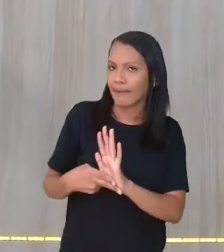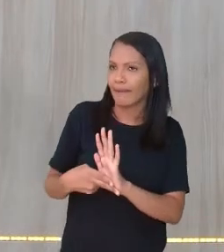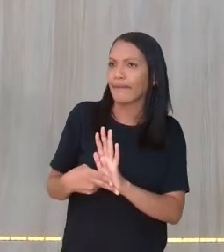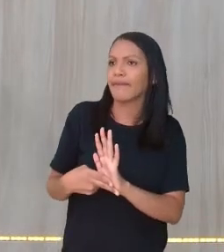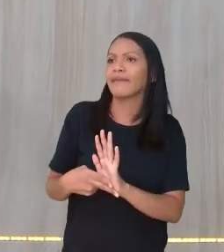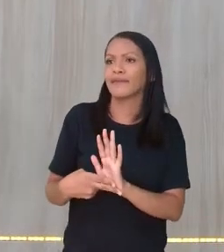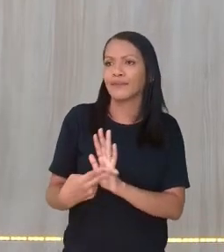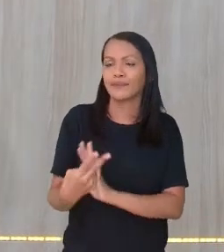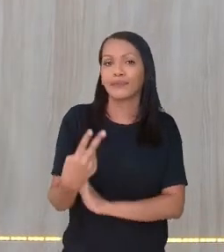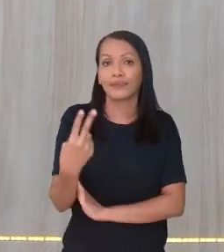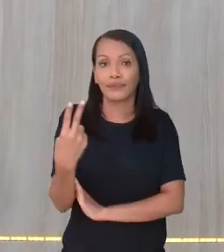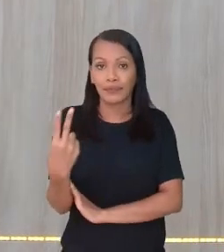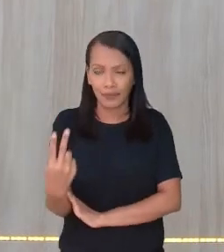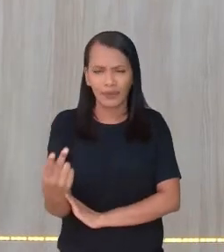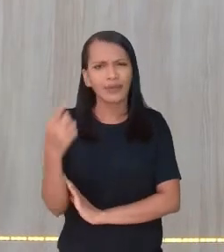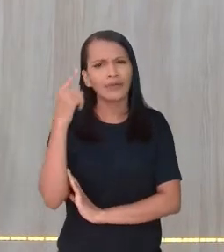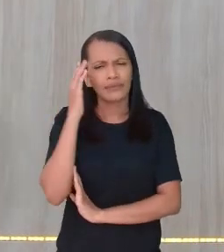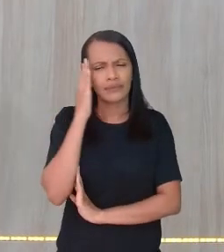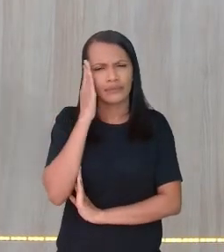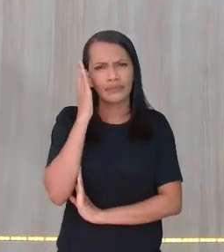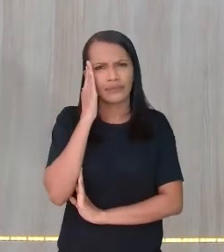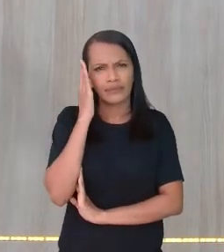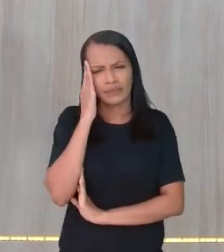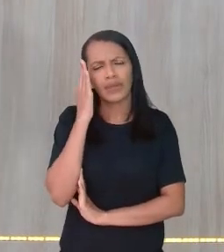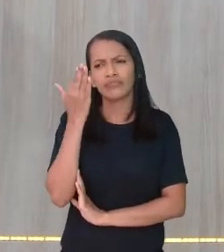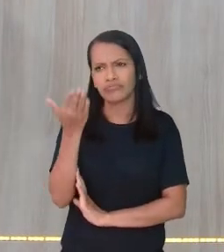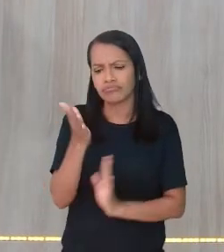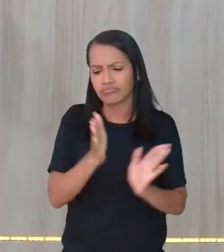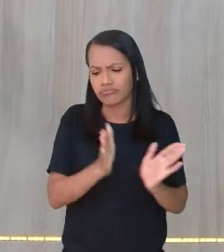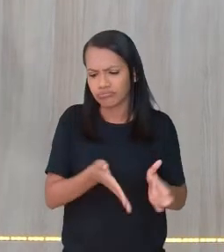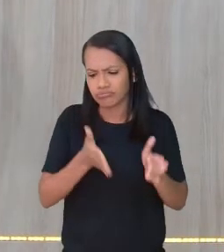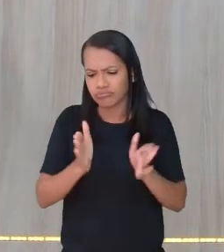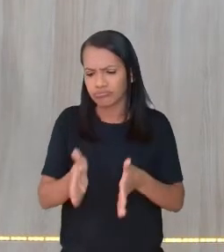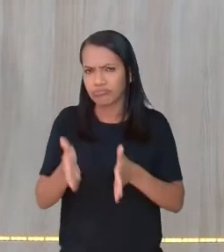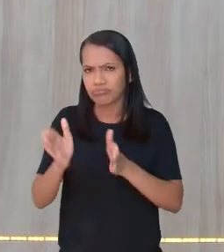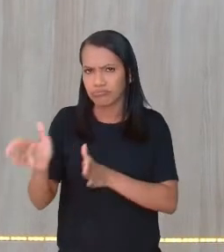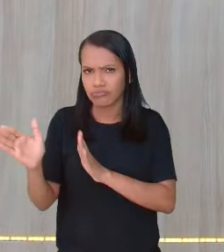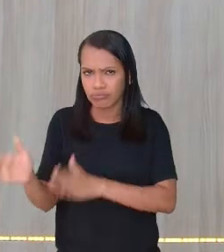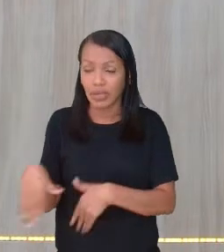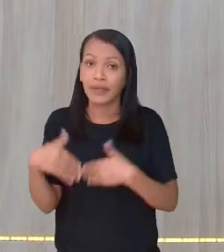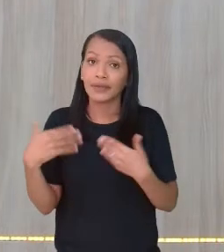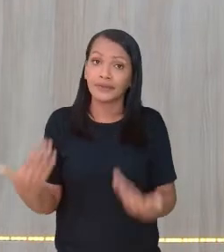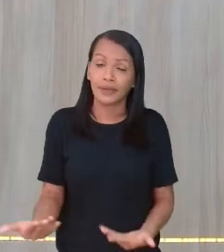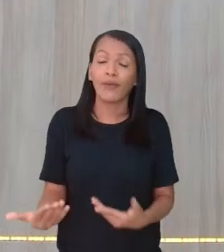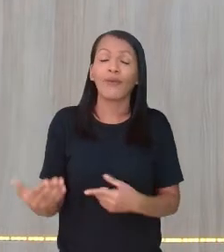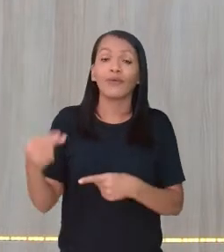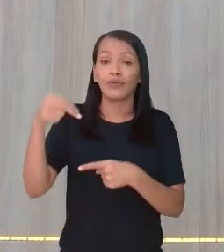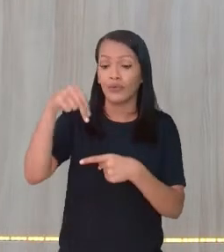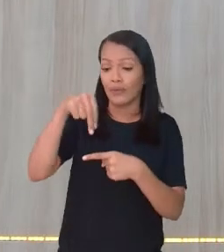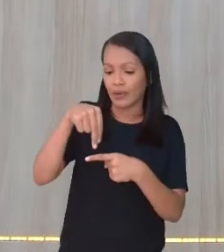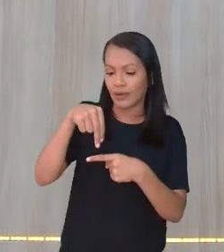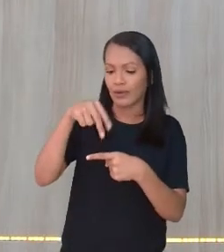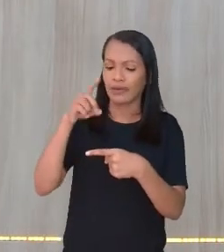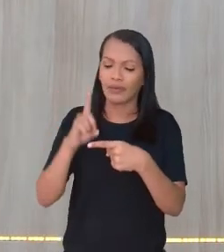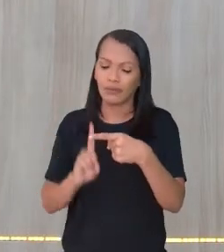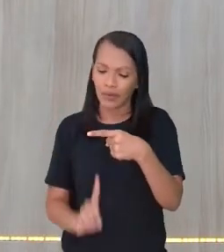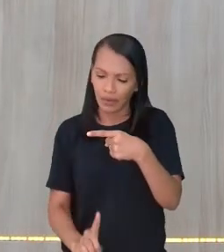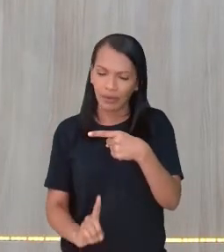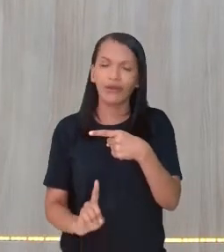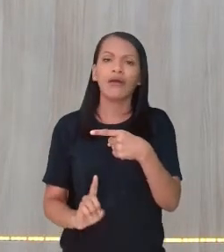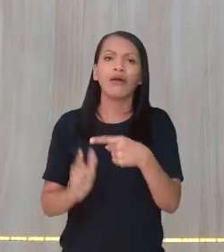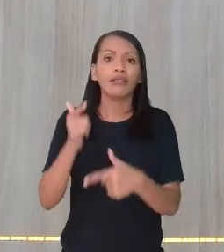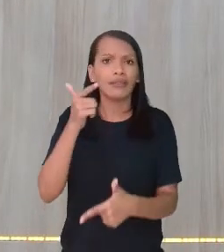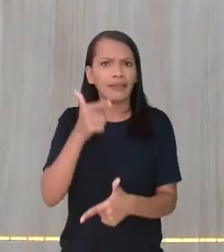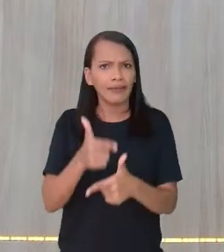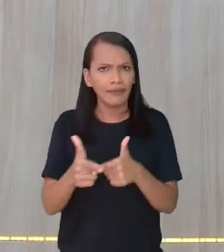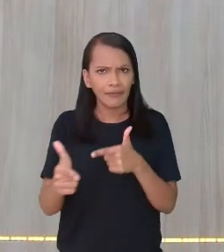vai dividindo aí o numerador e o denominador por um certo valor, chega um momento que não dá para a gente efetuar mais